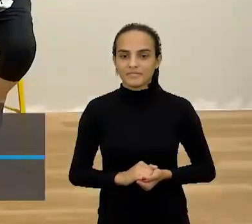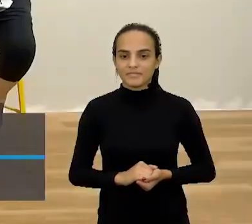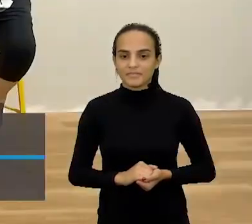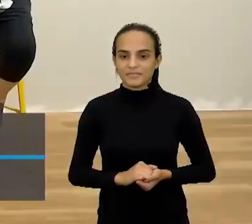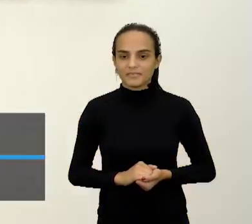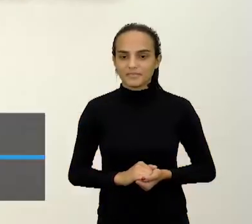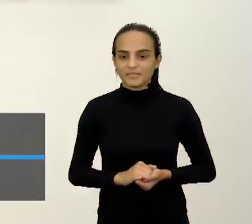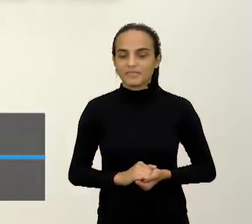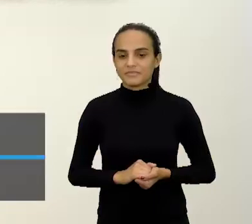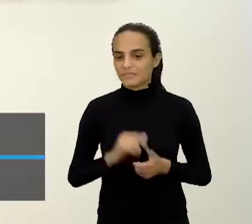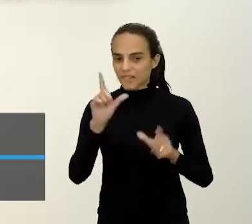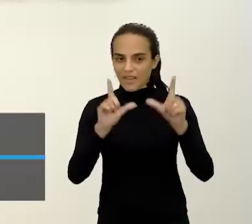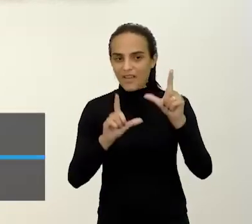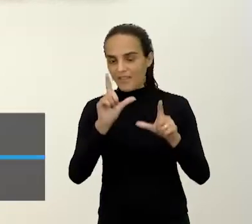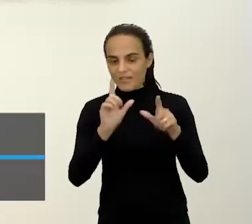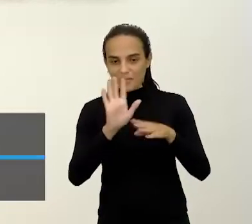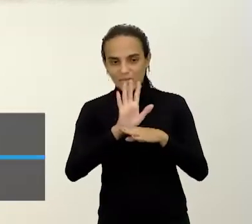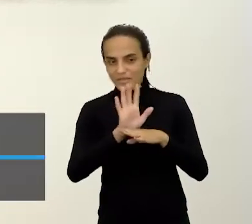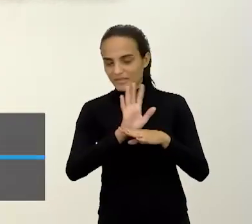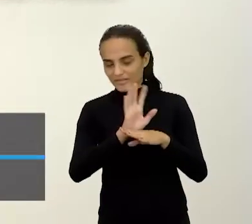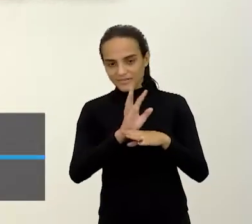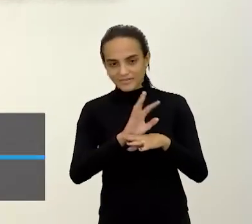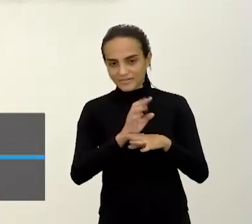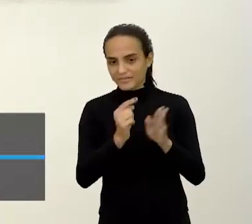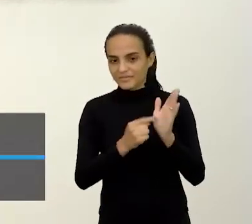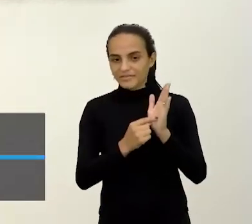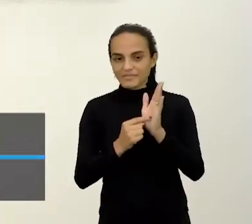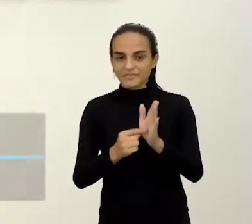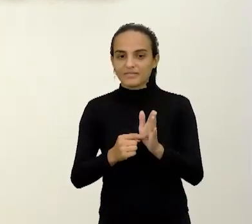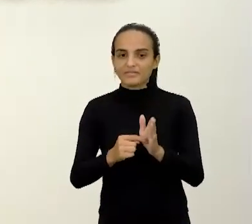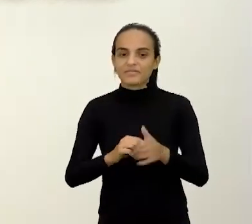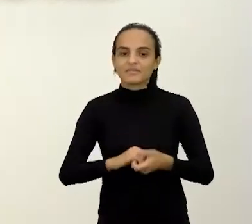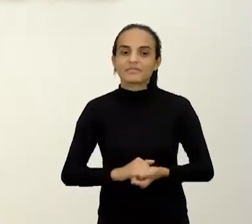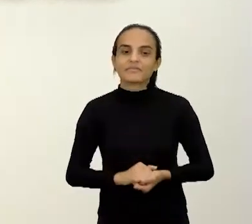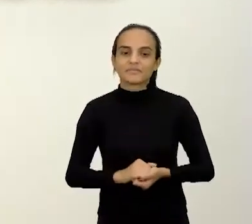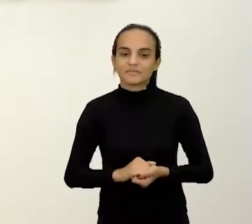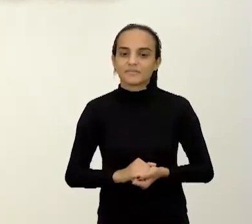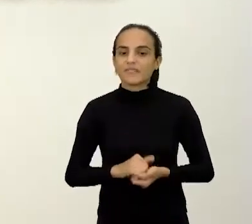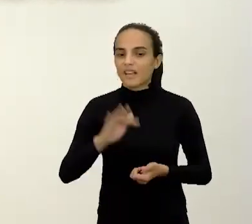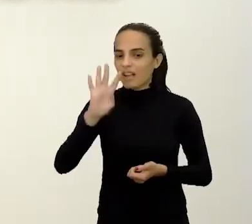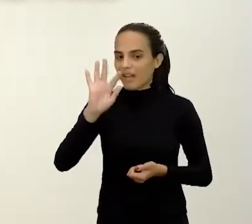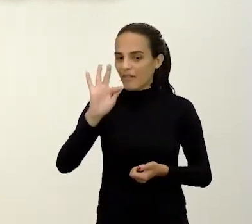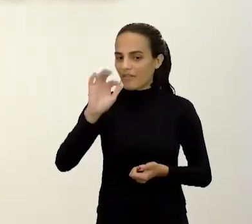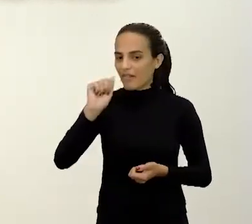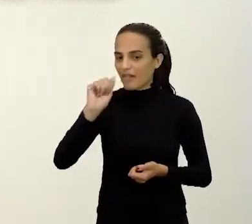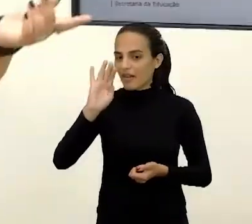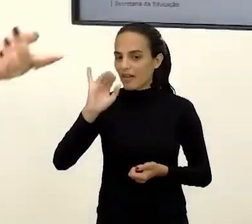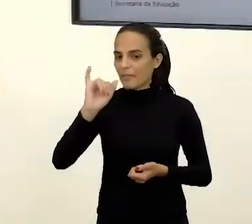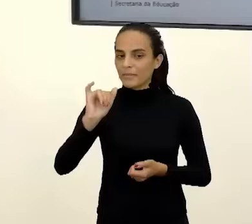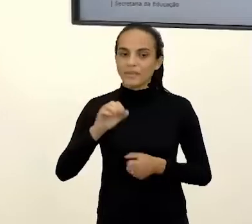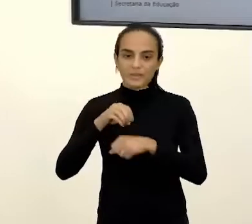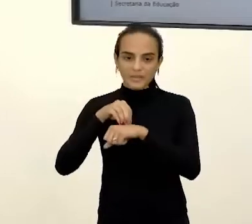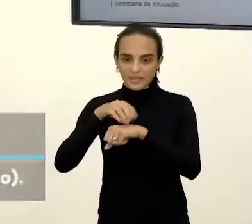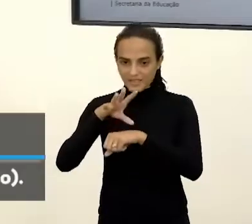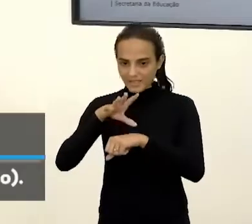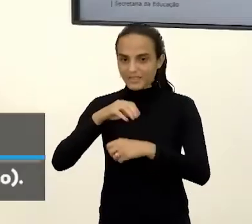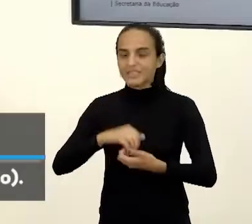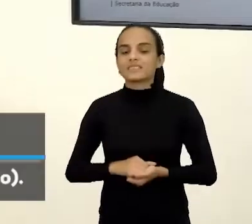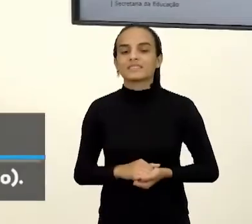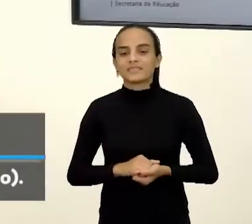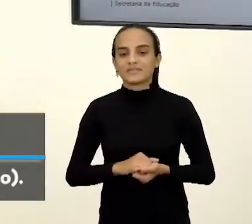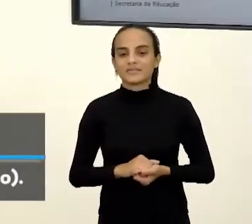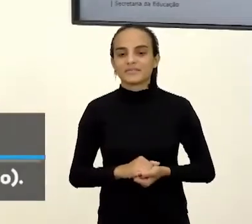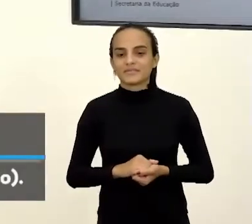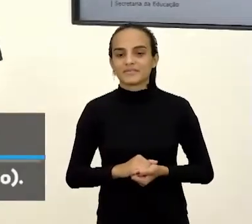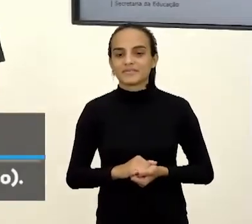rato. Recomendo, hein, gente? E a Fabi, ela tem um recadinho pra vocês da sede, né? Obrigada por lembrar que eu já tinha. Lembrando